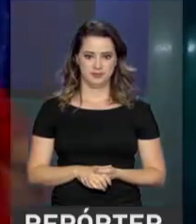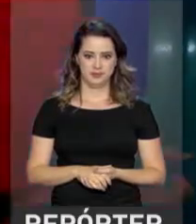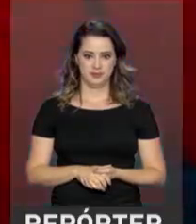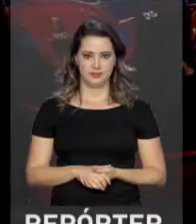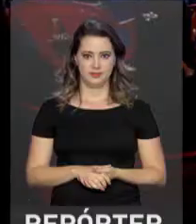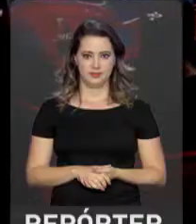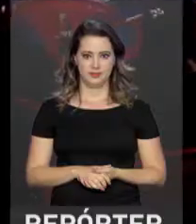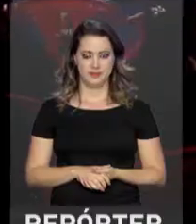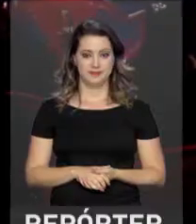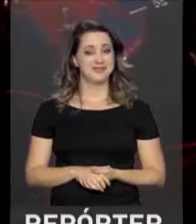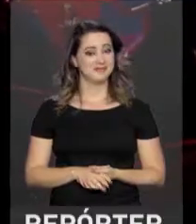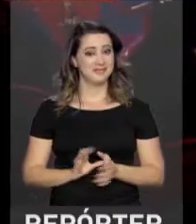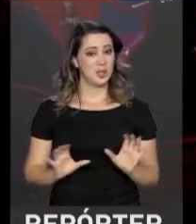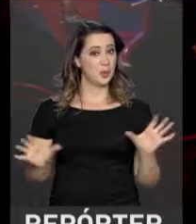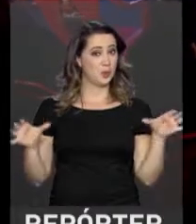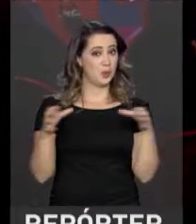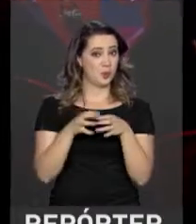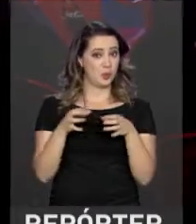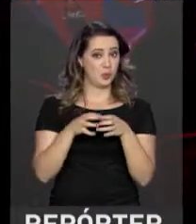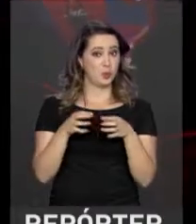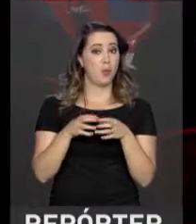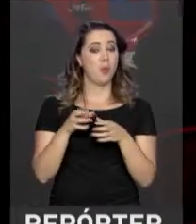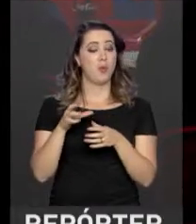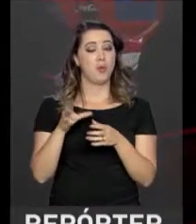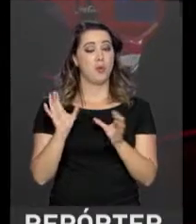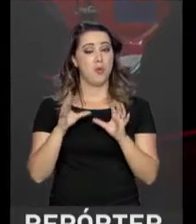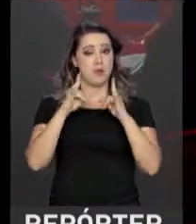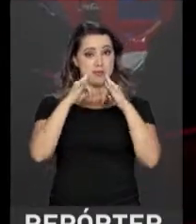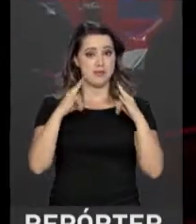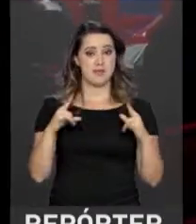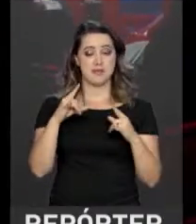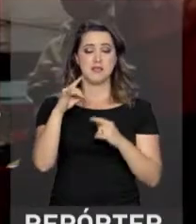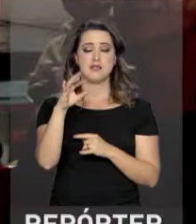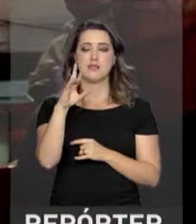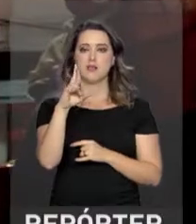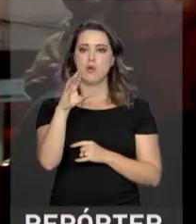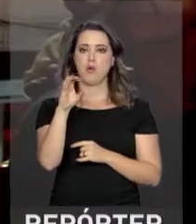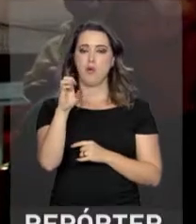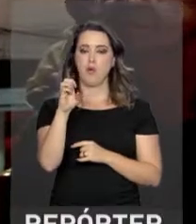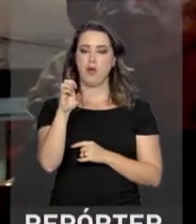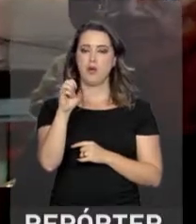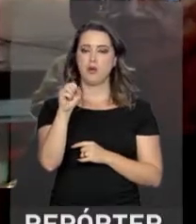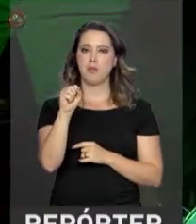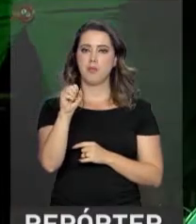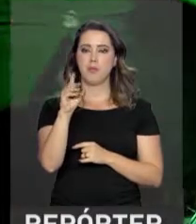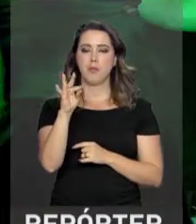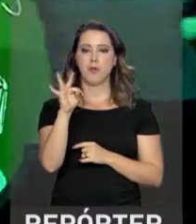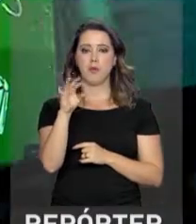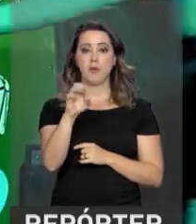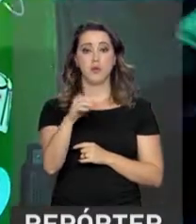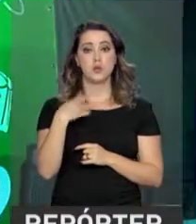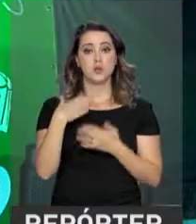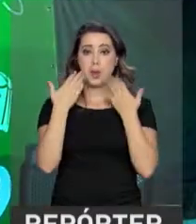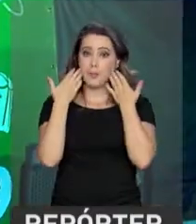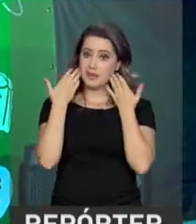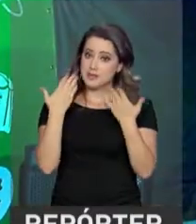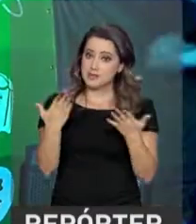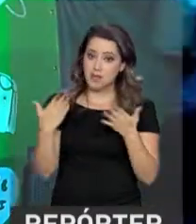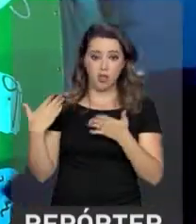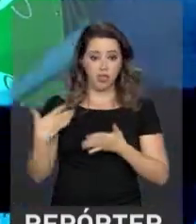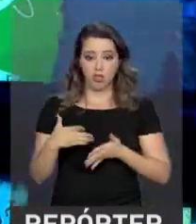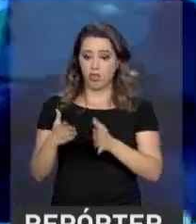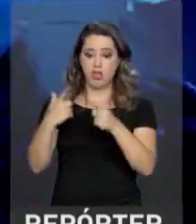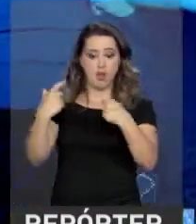a companhia circo rebote nasceu em 2004 em brasília e desde então realiza teatro de rua e se